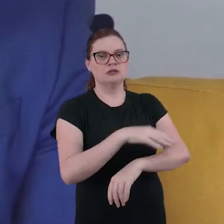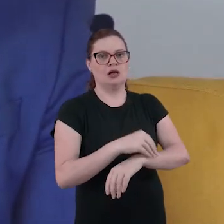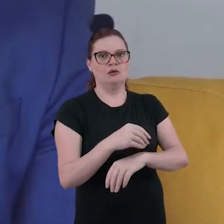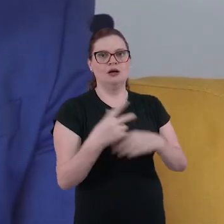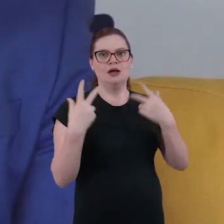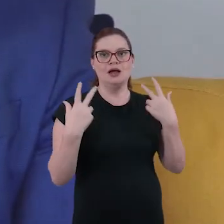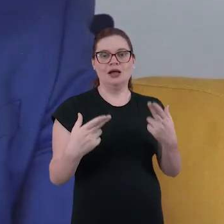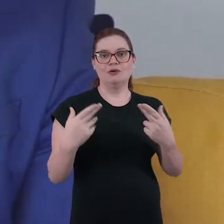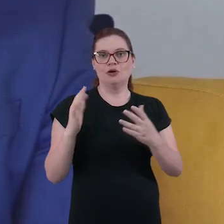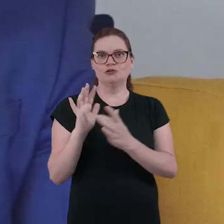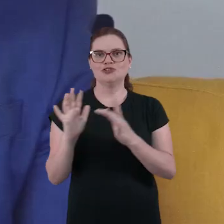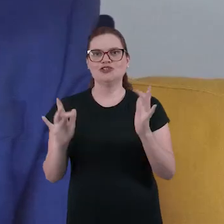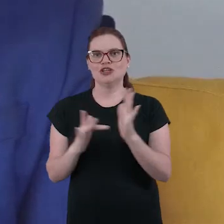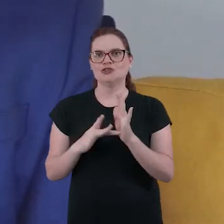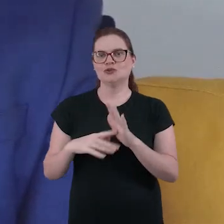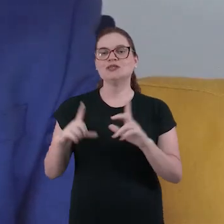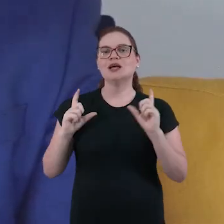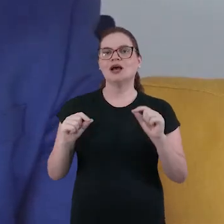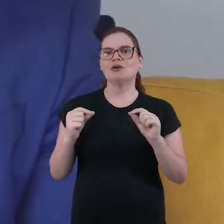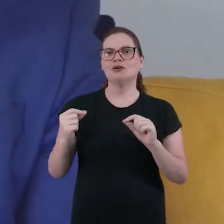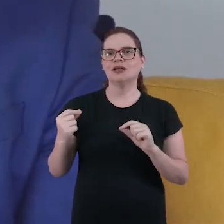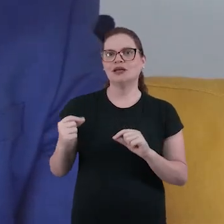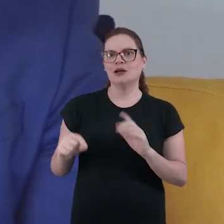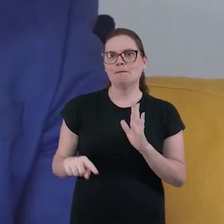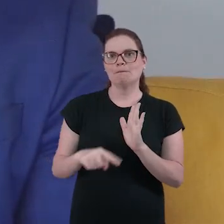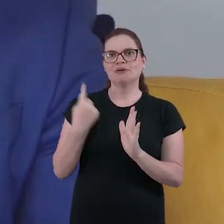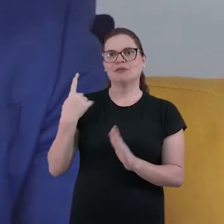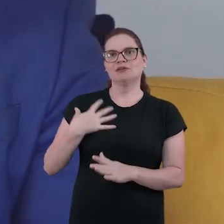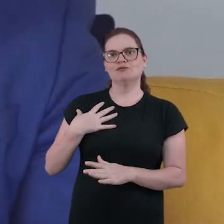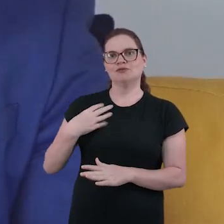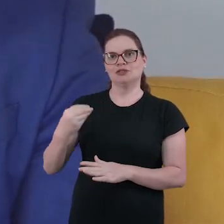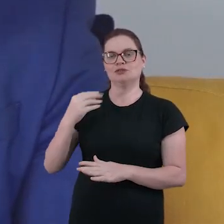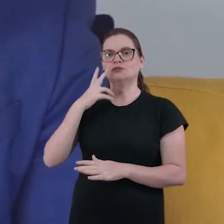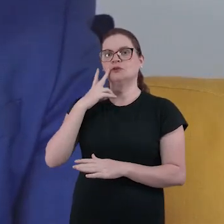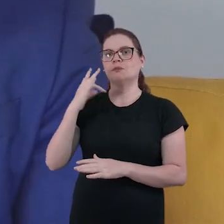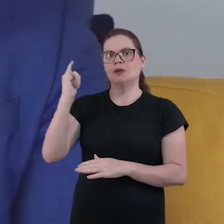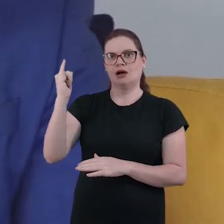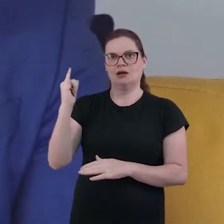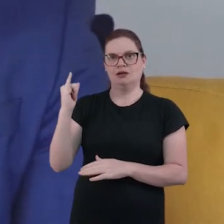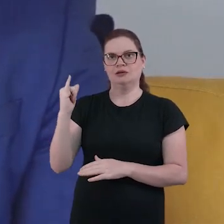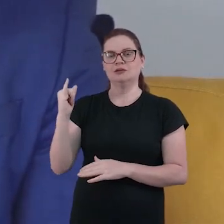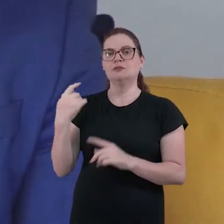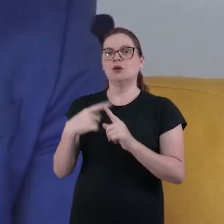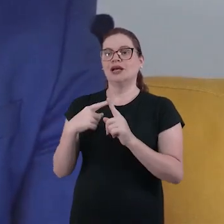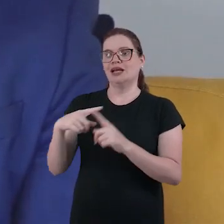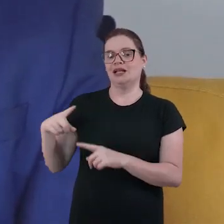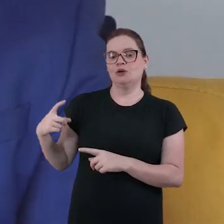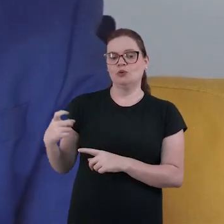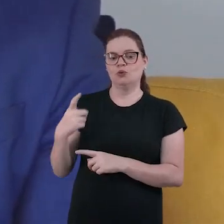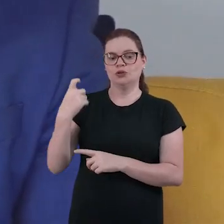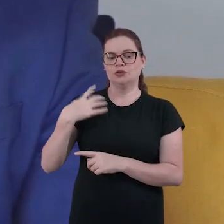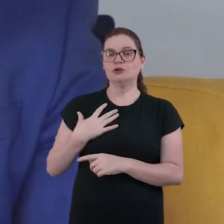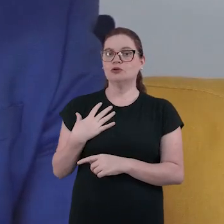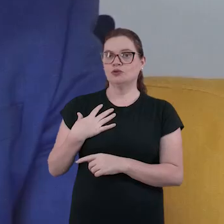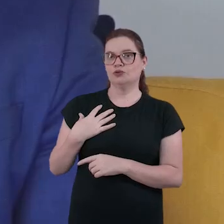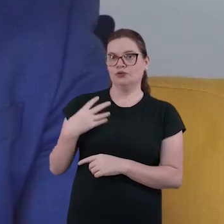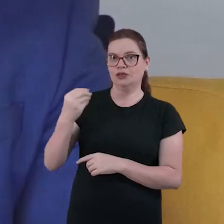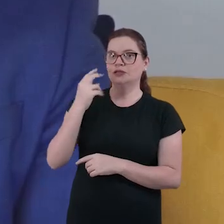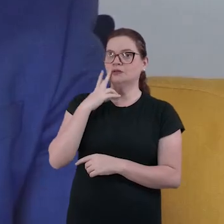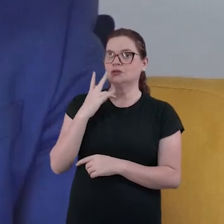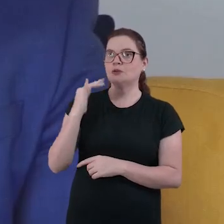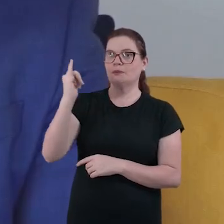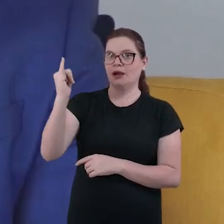e Jesus é o primogênito do Pai, é o unigênito do Pai. Mas após a sua morte e